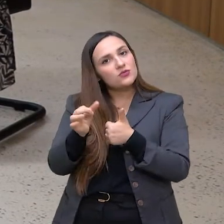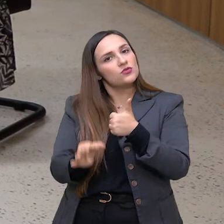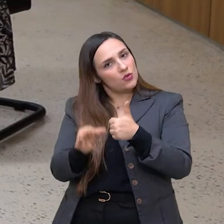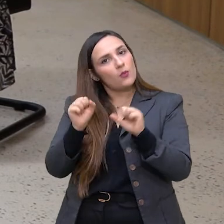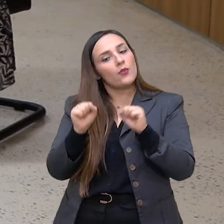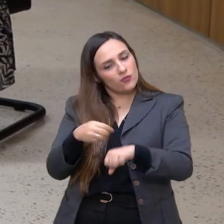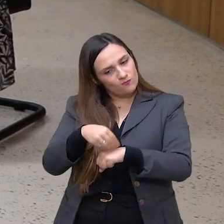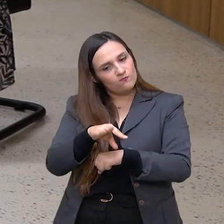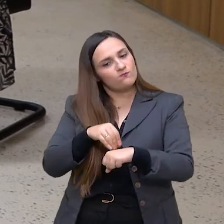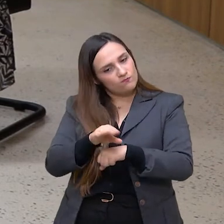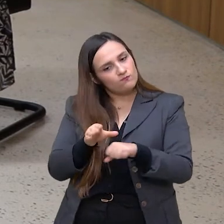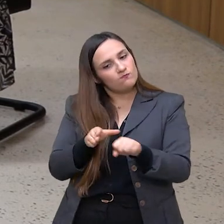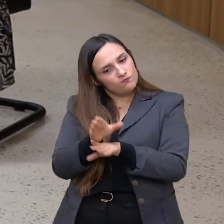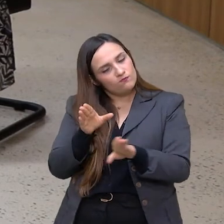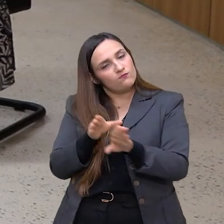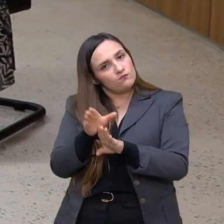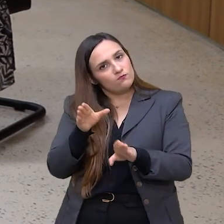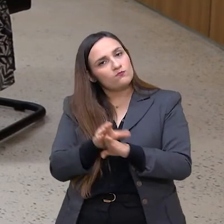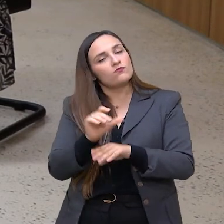disseminador